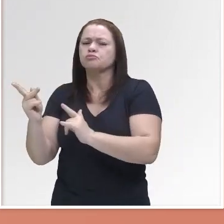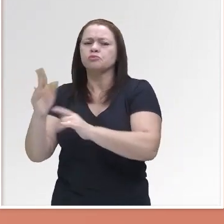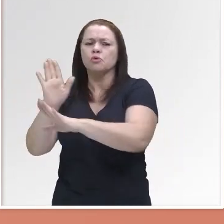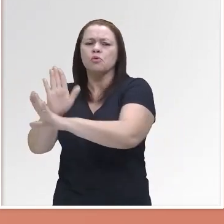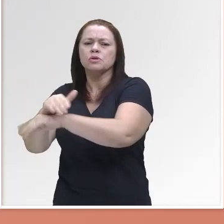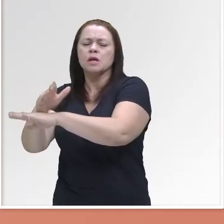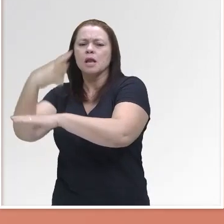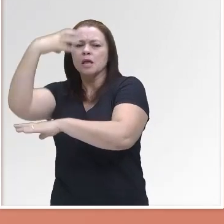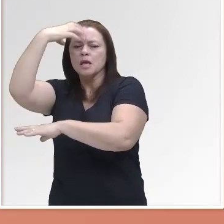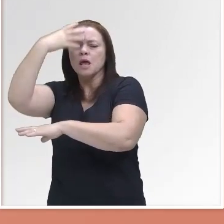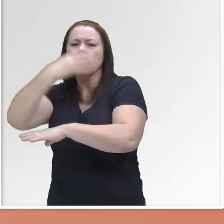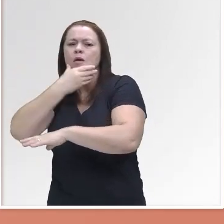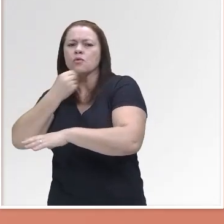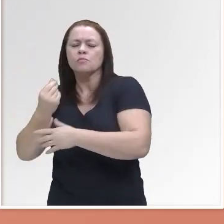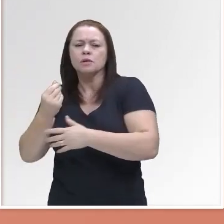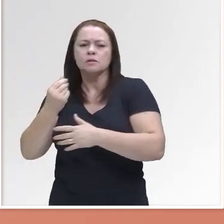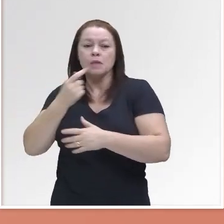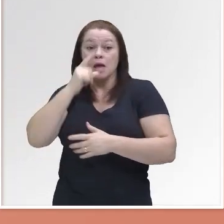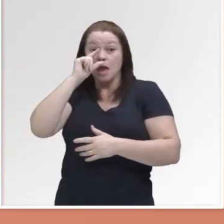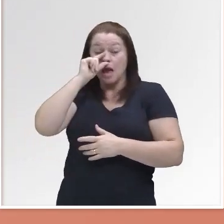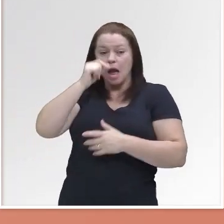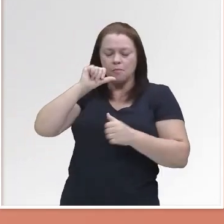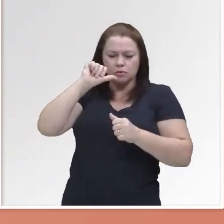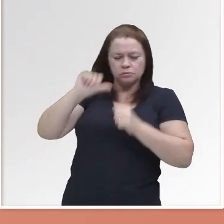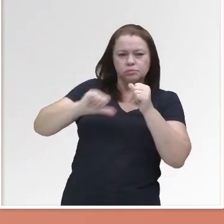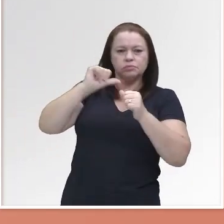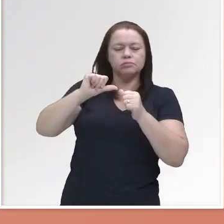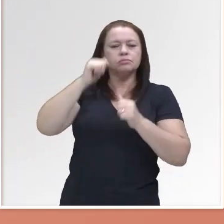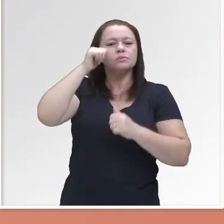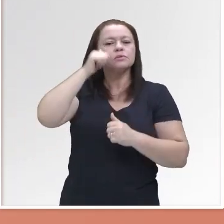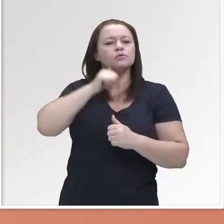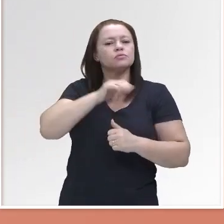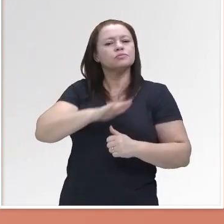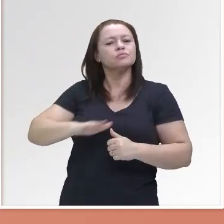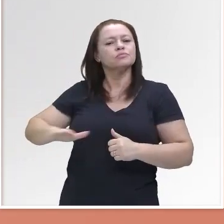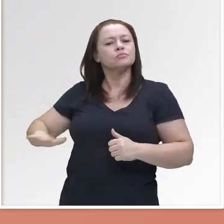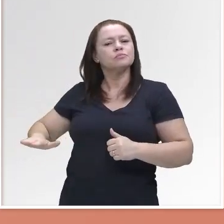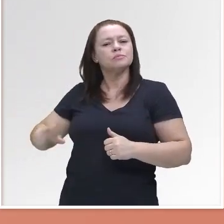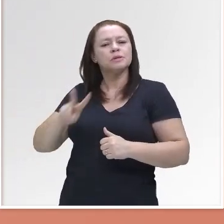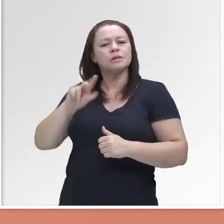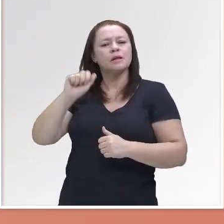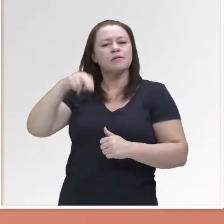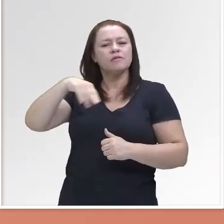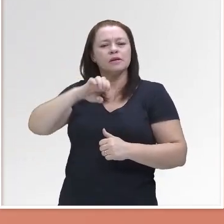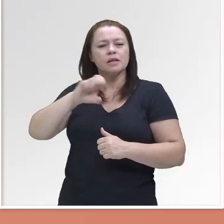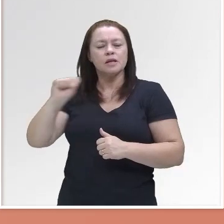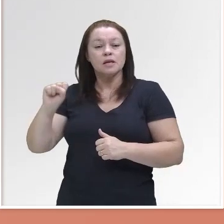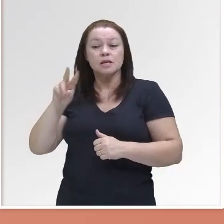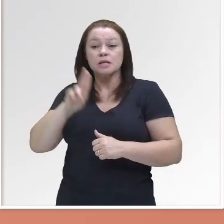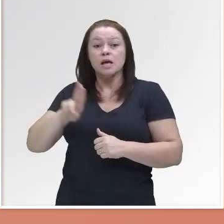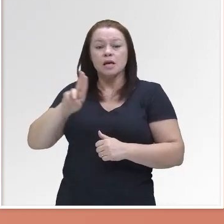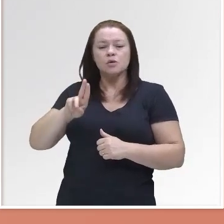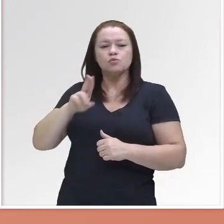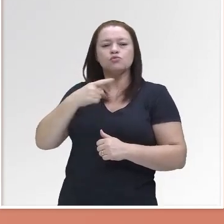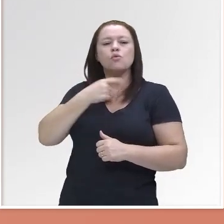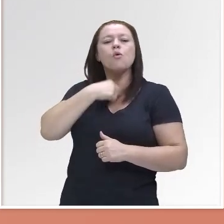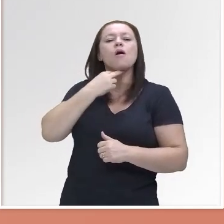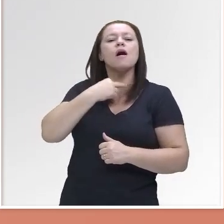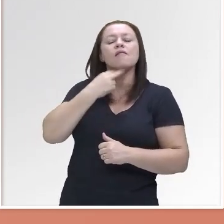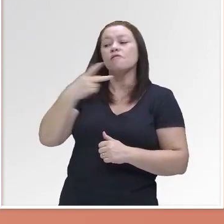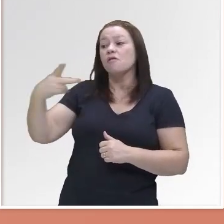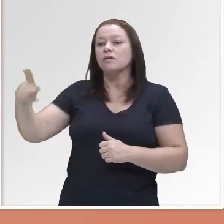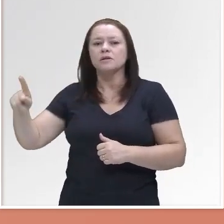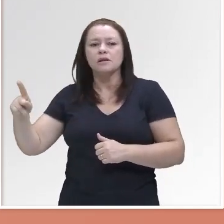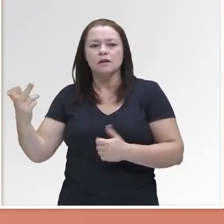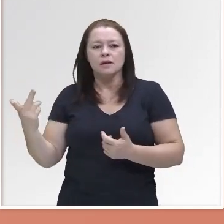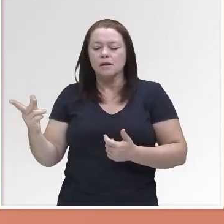A bruxa então transformou-se numa menina chamada Vanessa e usou a voz da Ariel. Ariel e